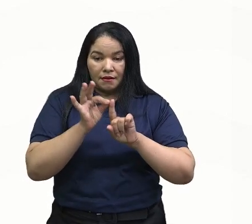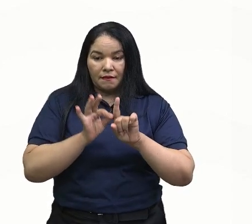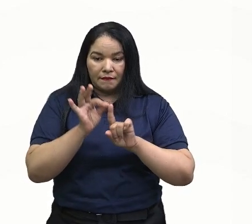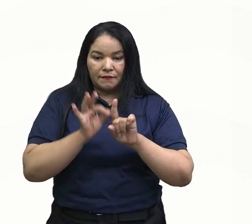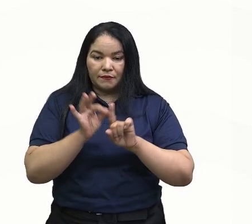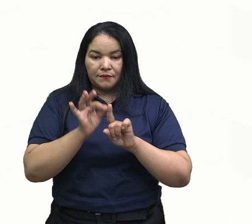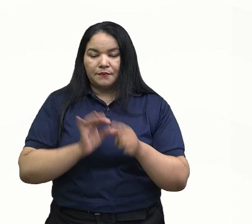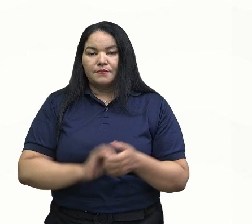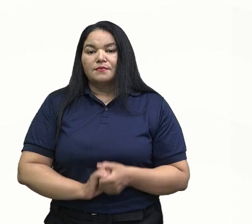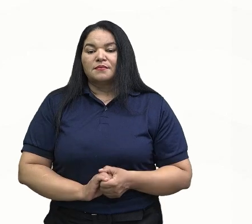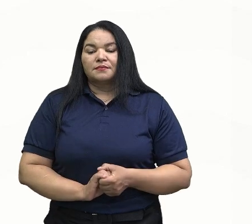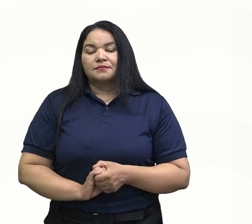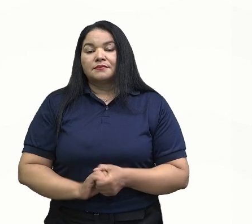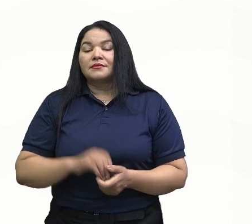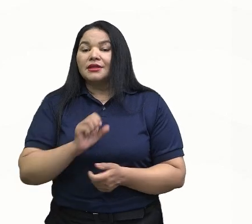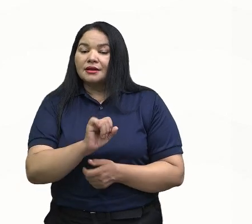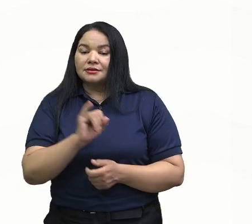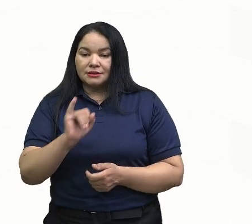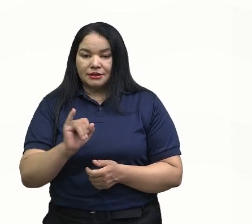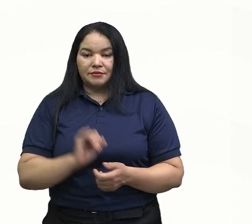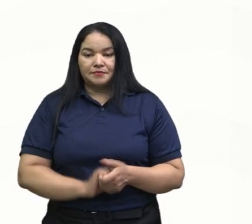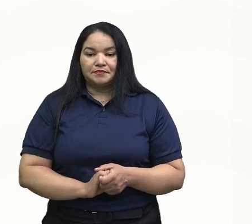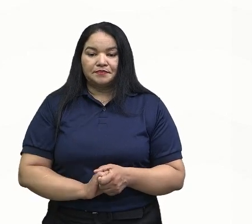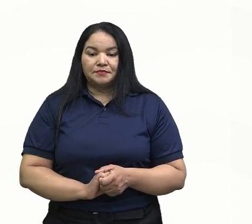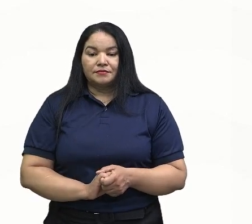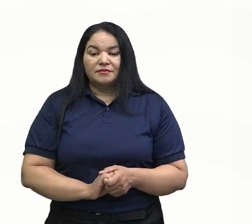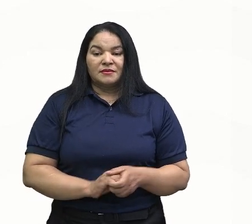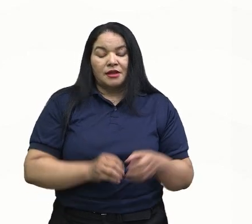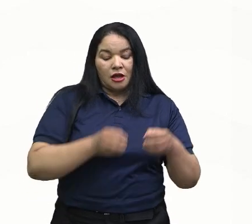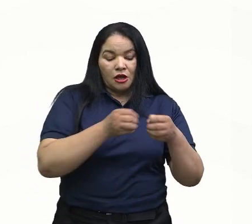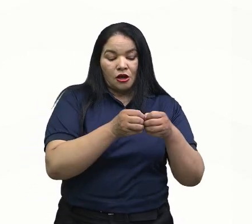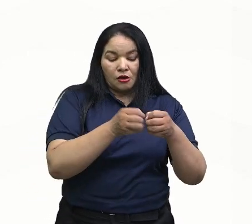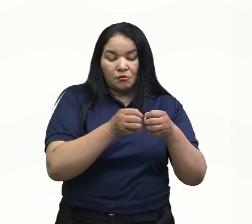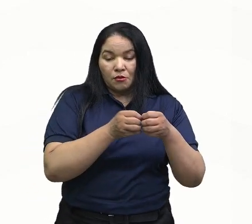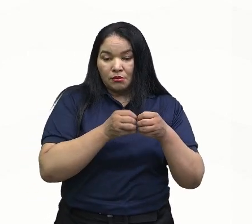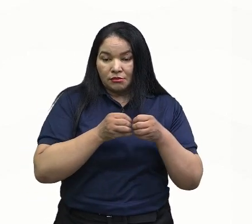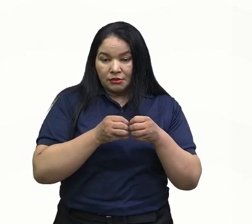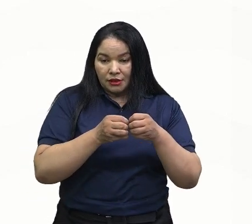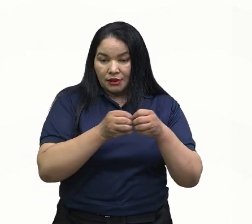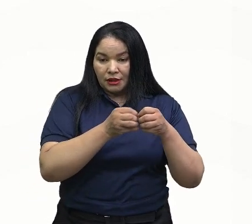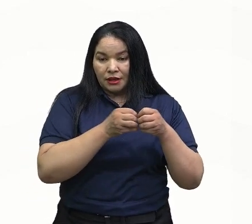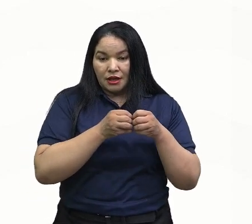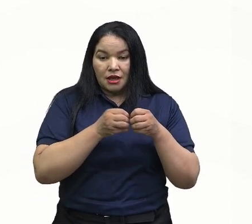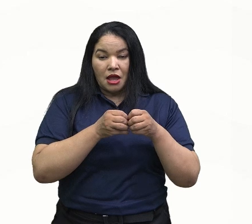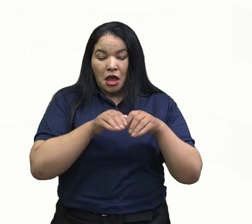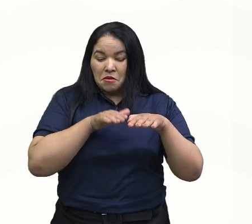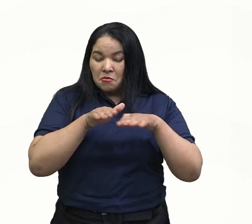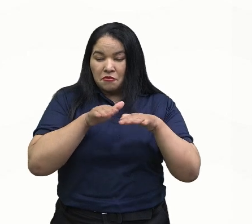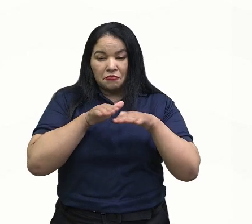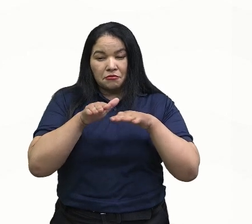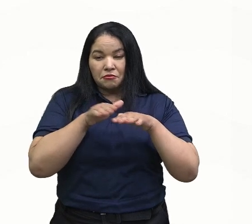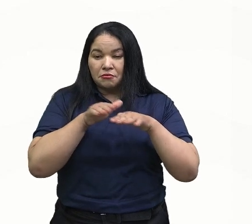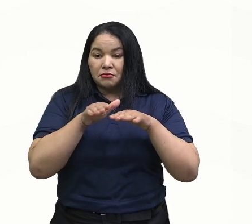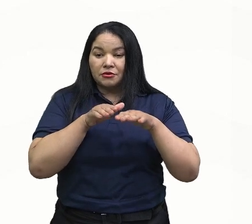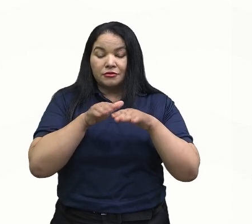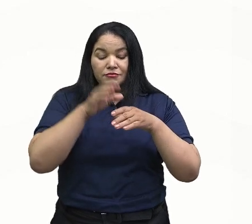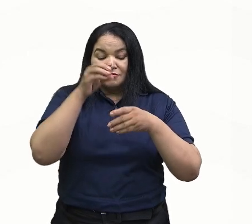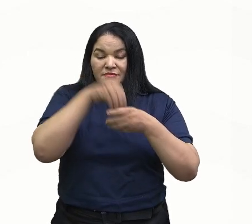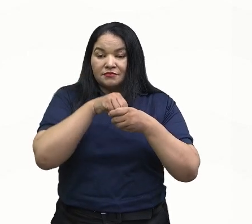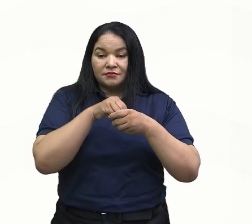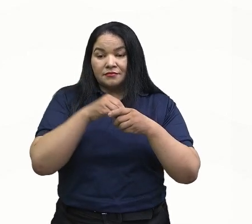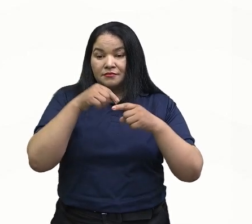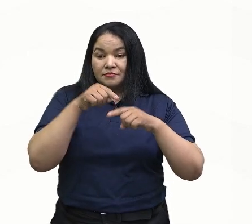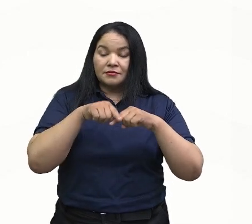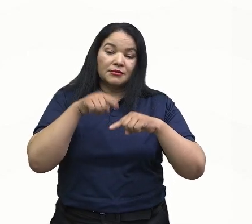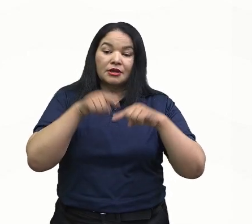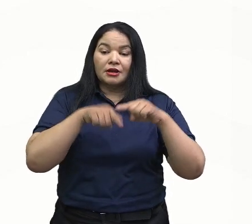térmico. Então, se uma molécula se move muito rápido em um frasco,